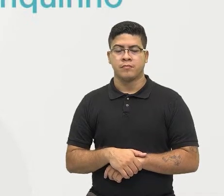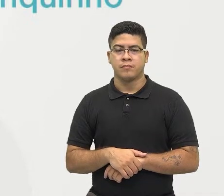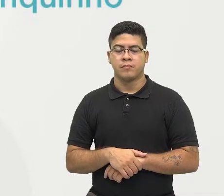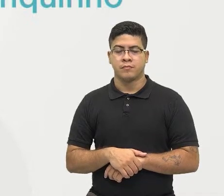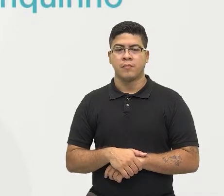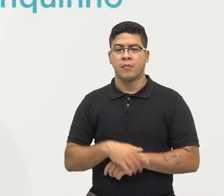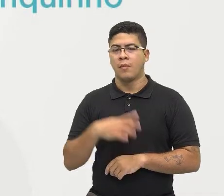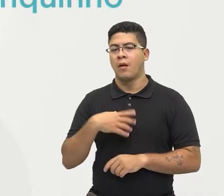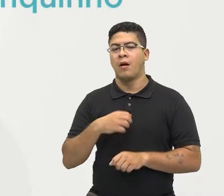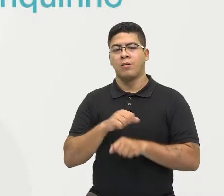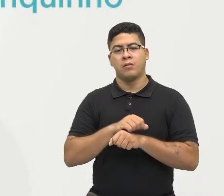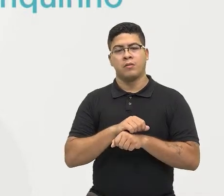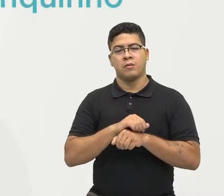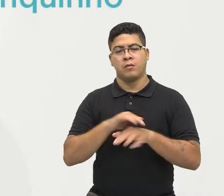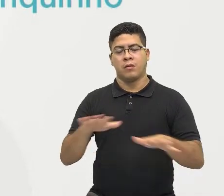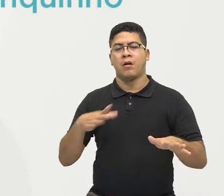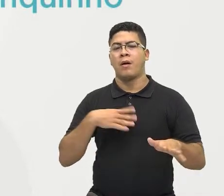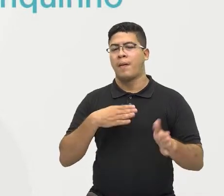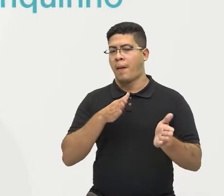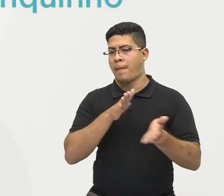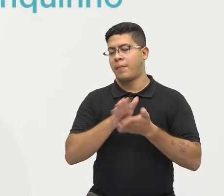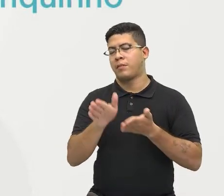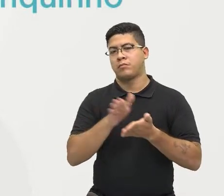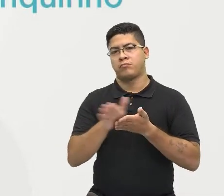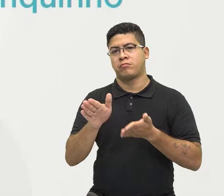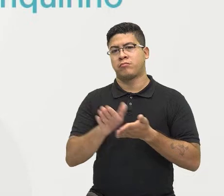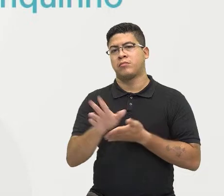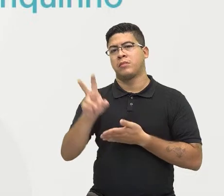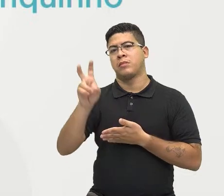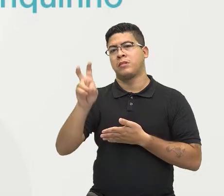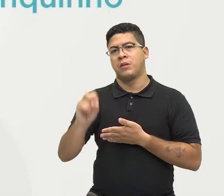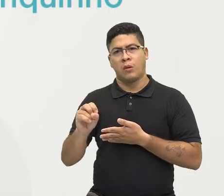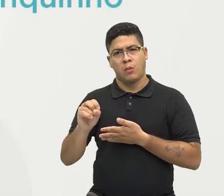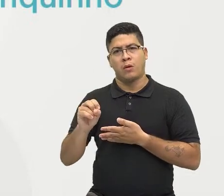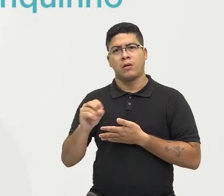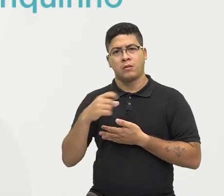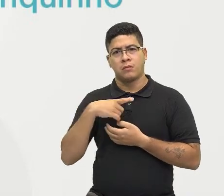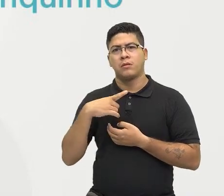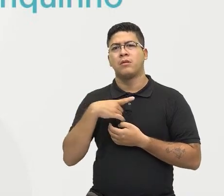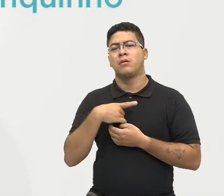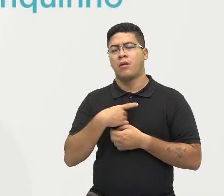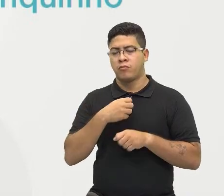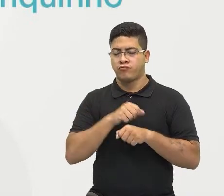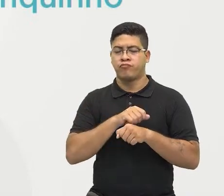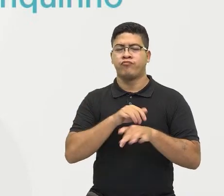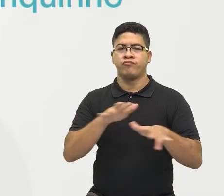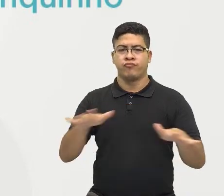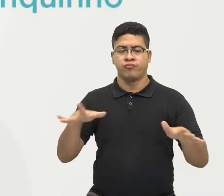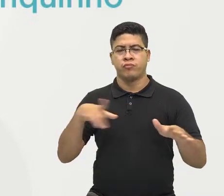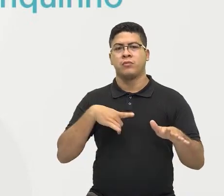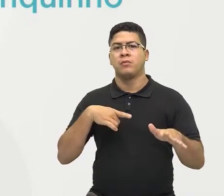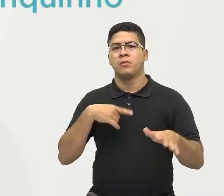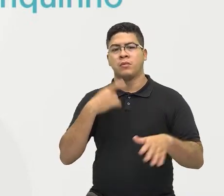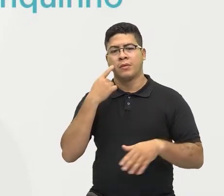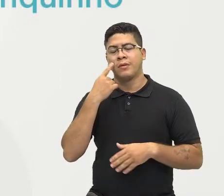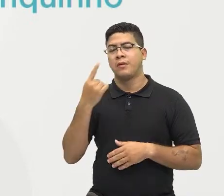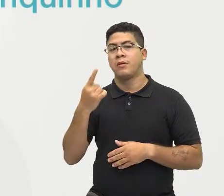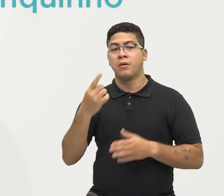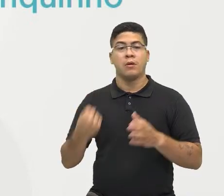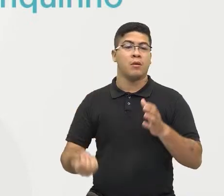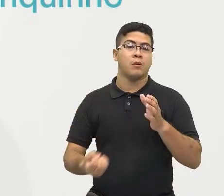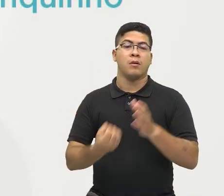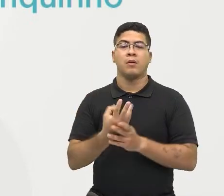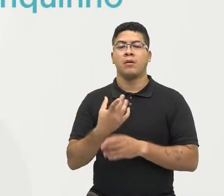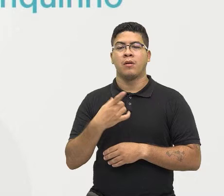basicamente, mais de 50 tiragens dela, né? Então, teve início em 1927, com a fundação